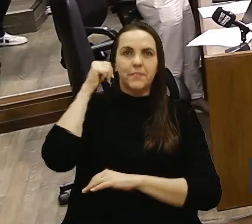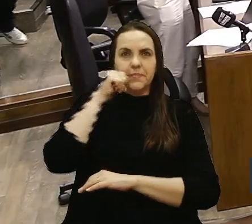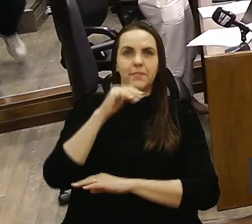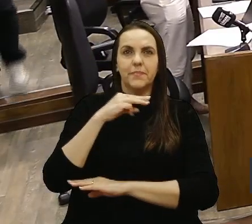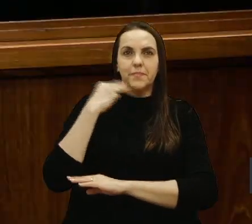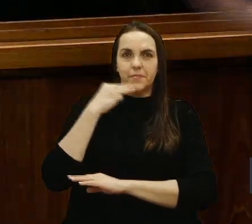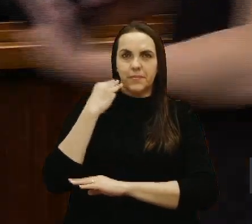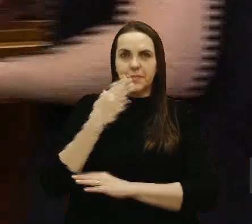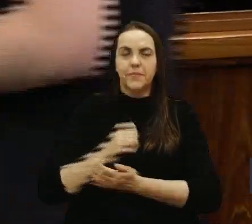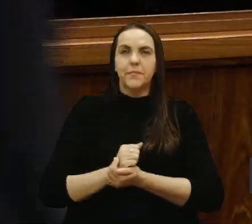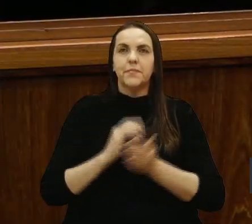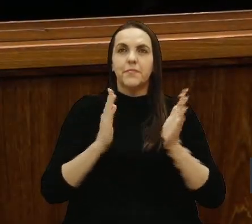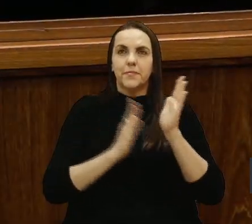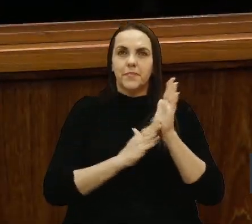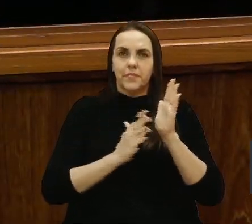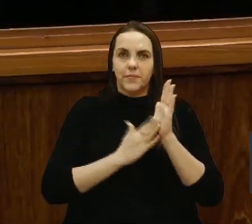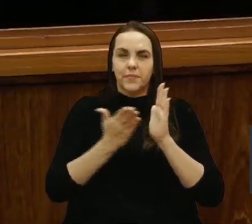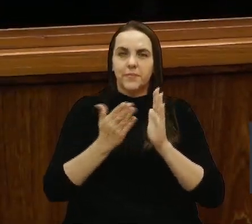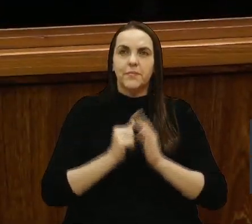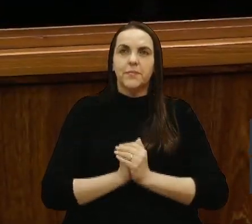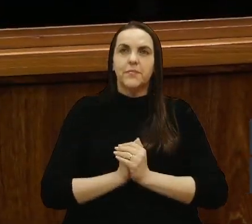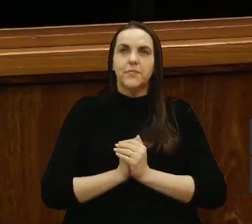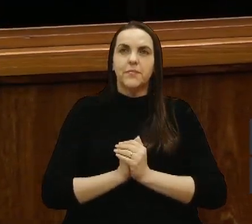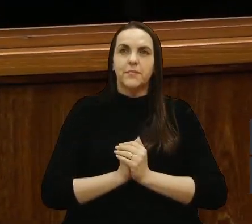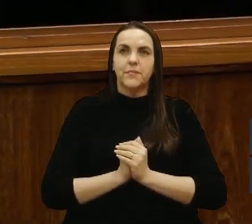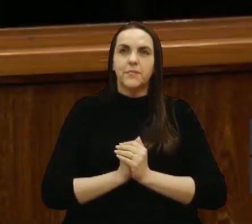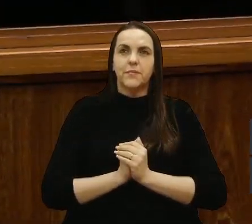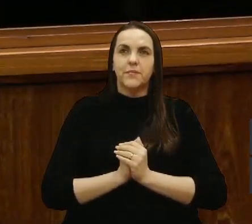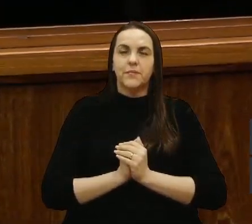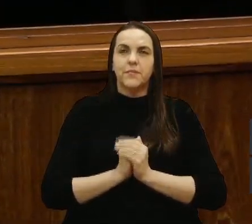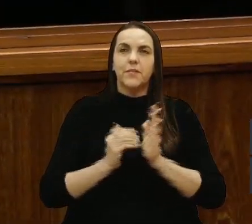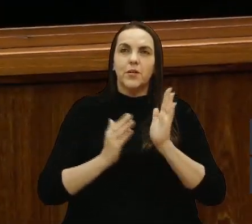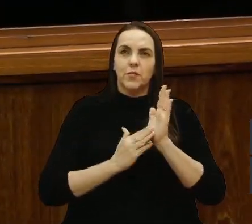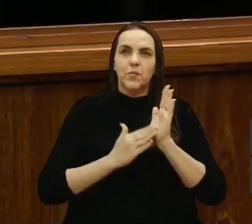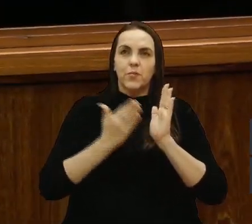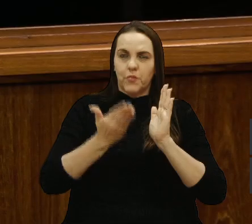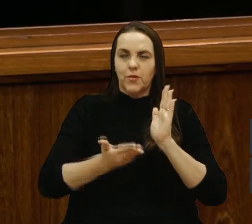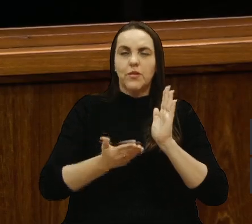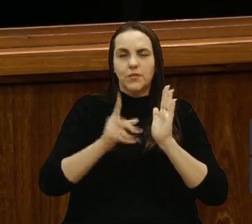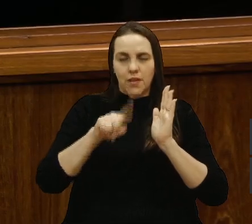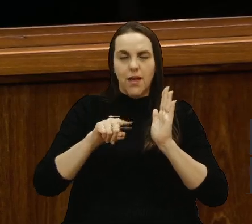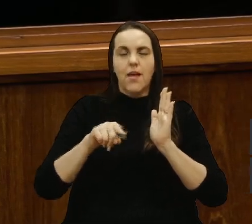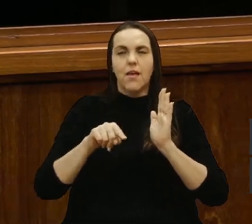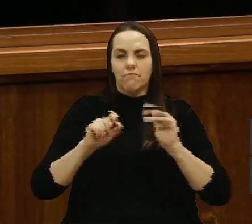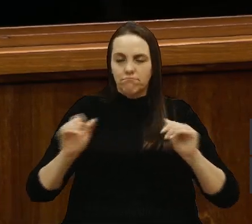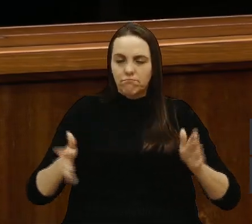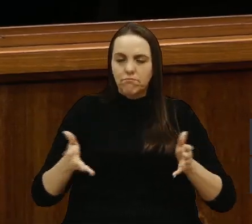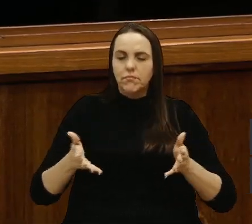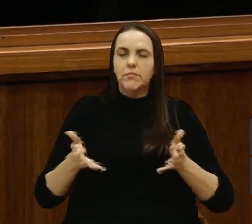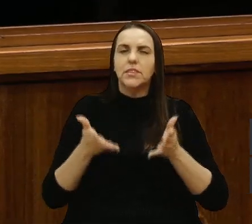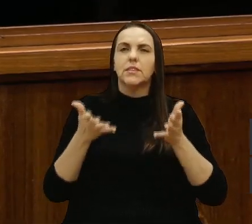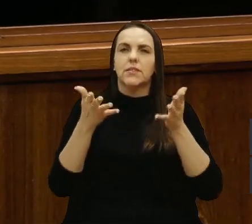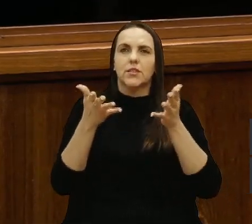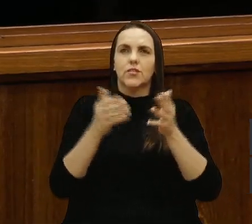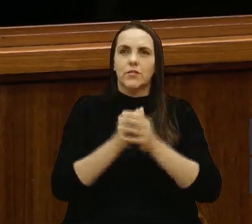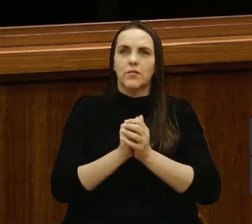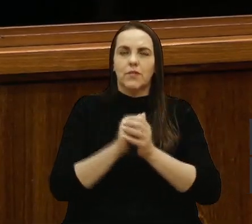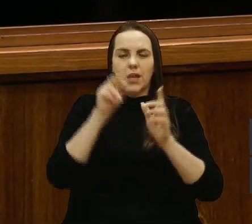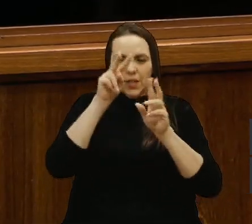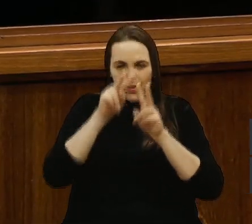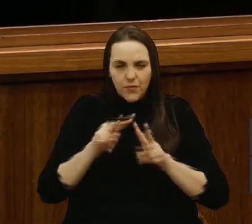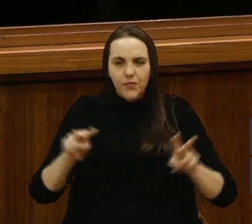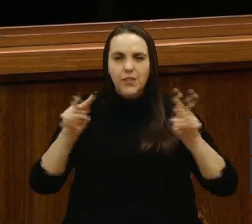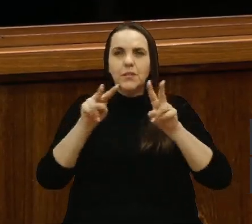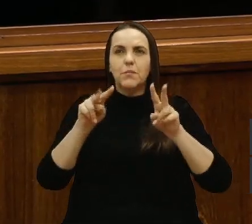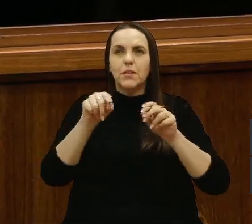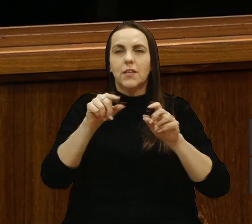Marisol, por essa proposição. Uma proposição que visa promover, incentivar, dar visibilidade